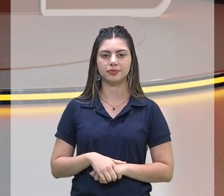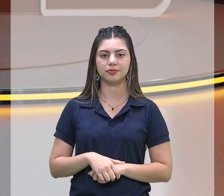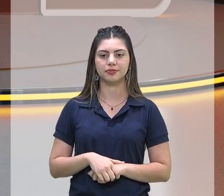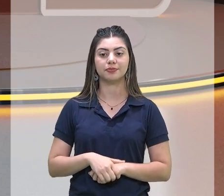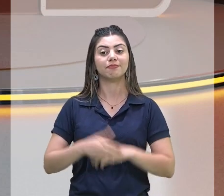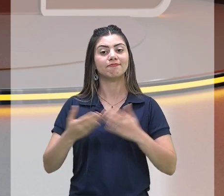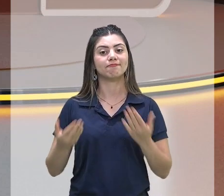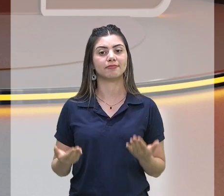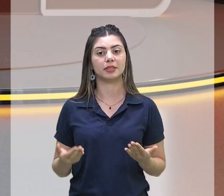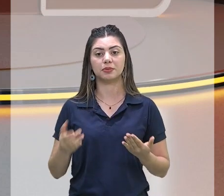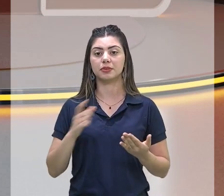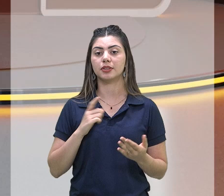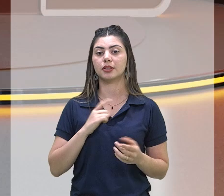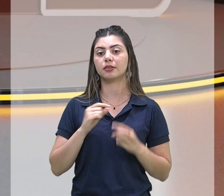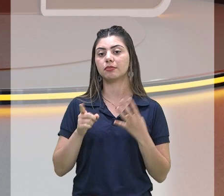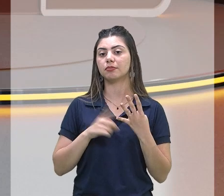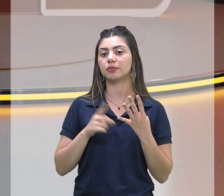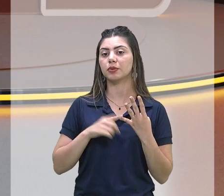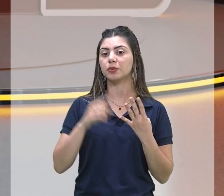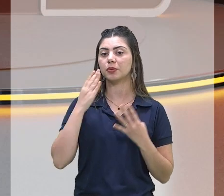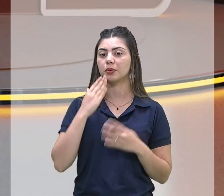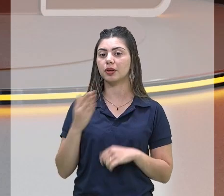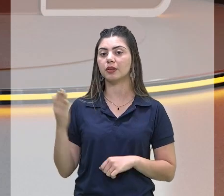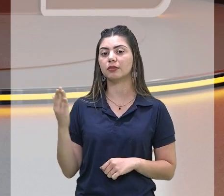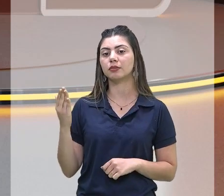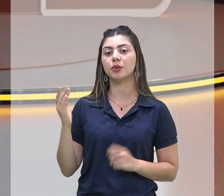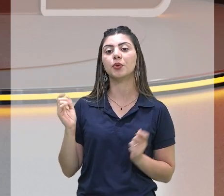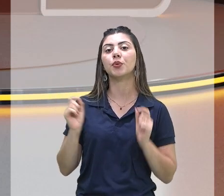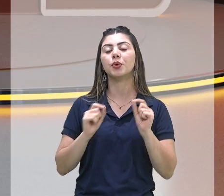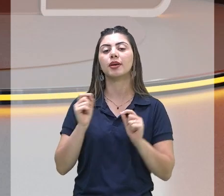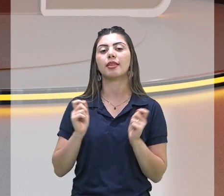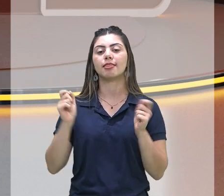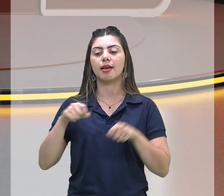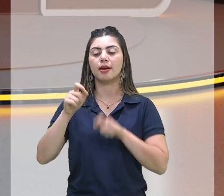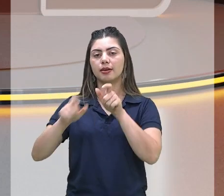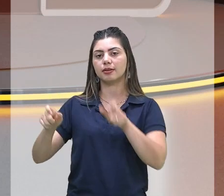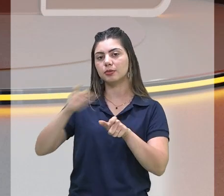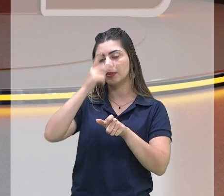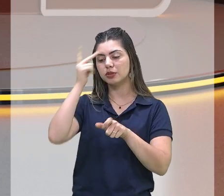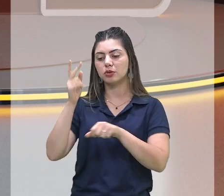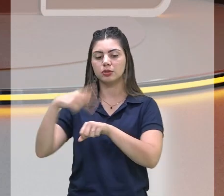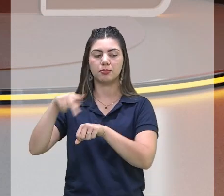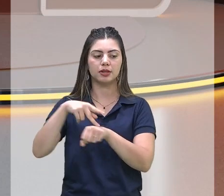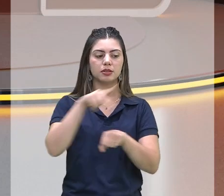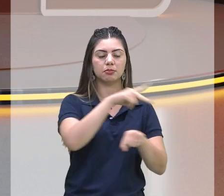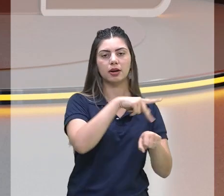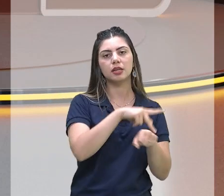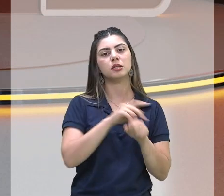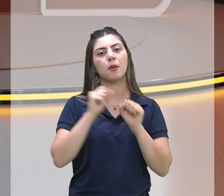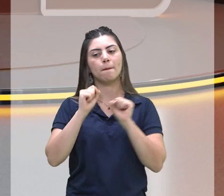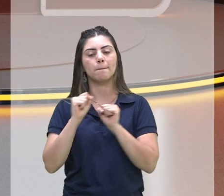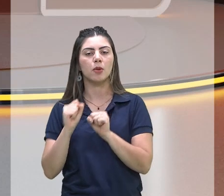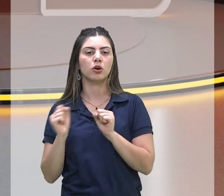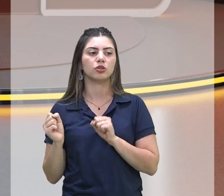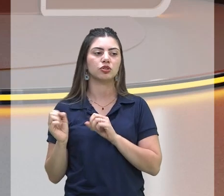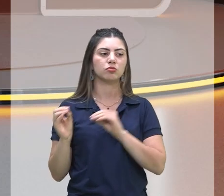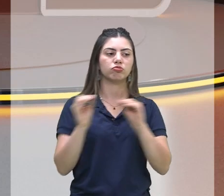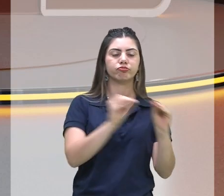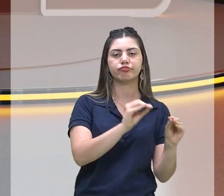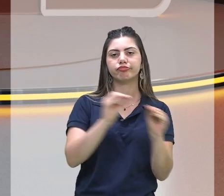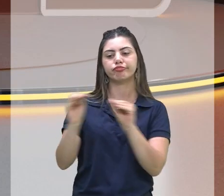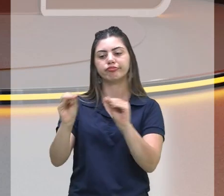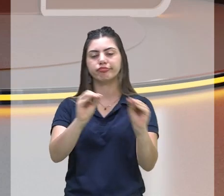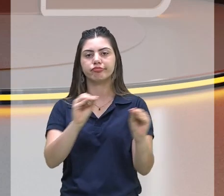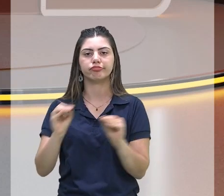E por fim, outras características vai ser o quê? A mobilidade de pessoas, ter, né, essa